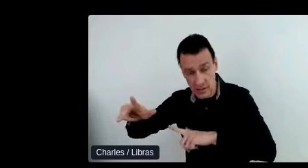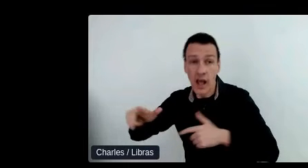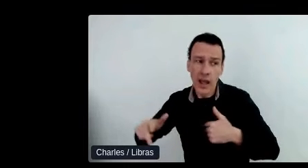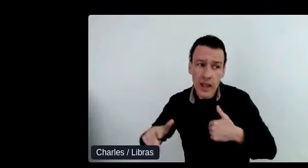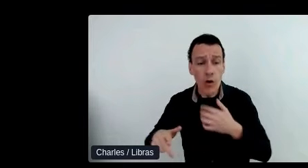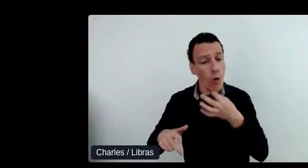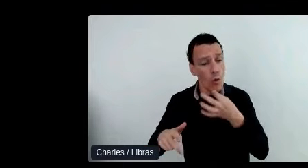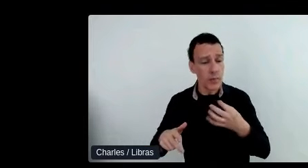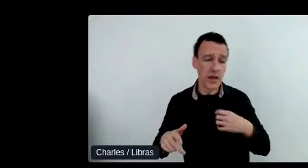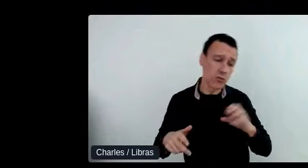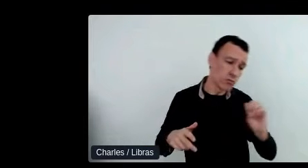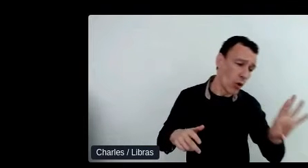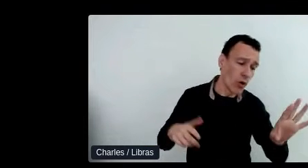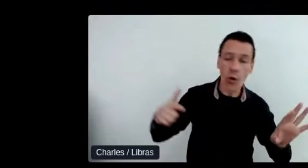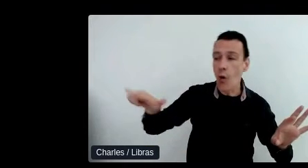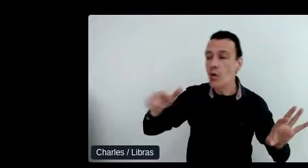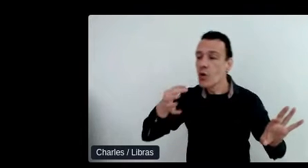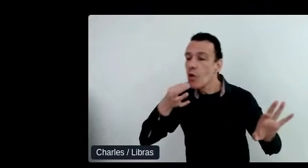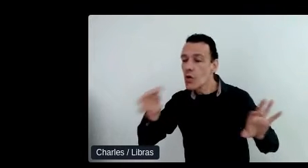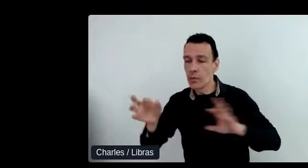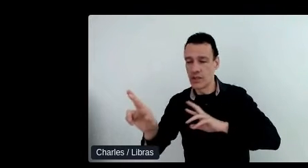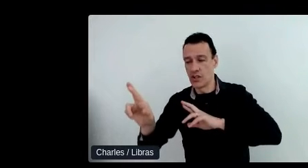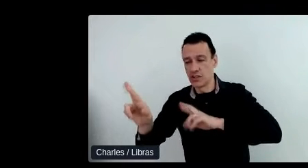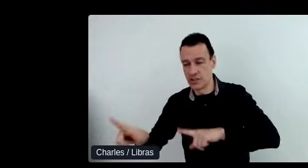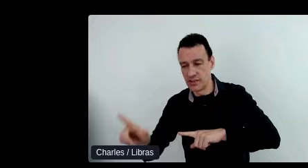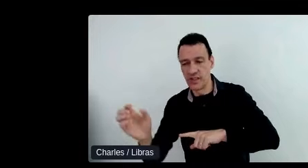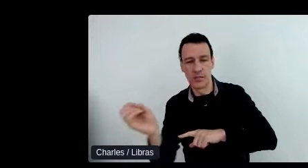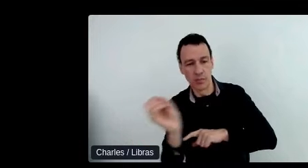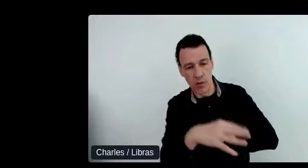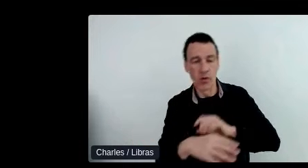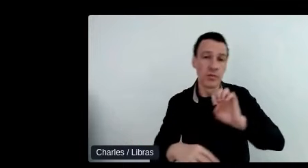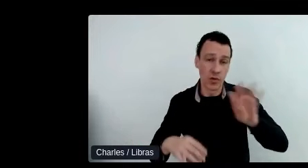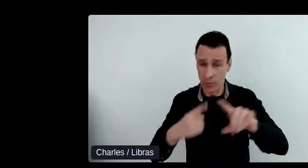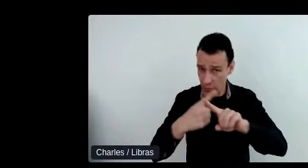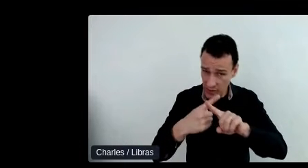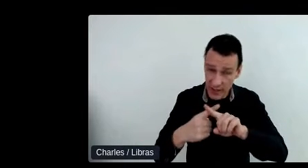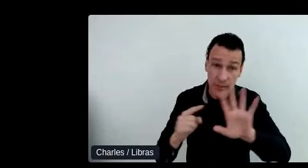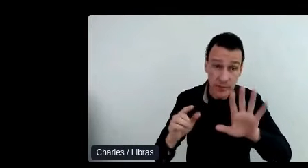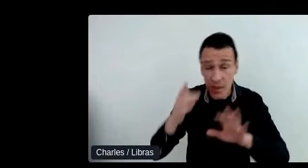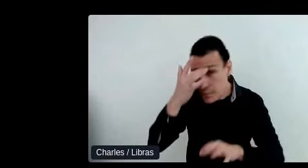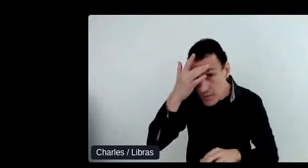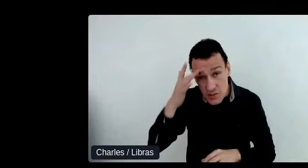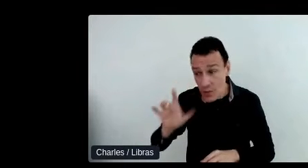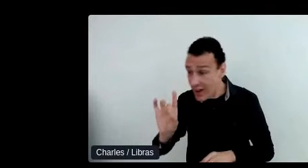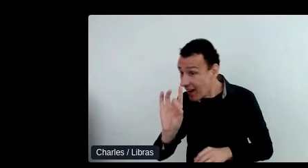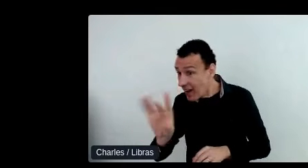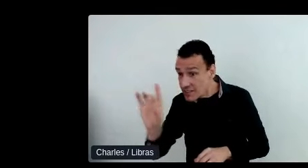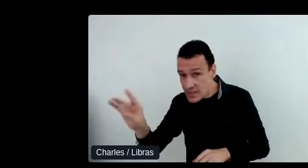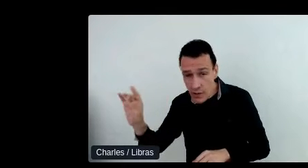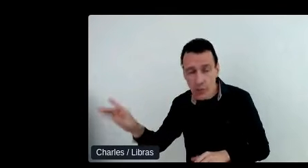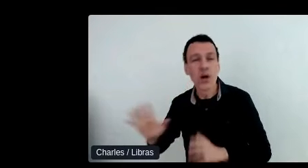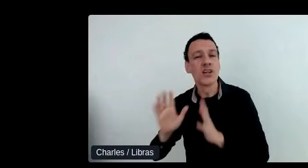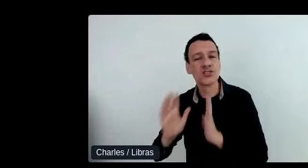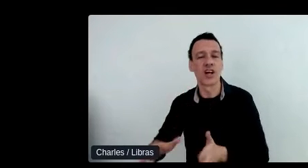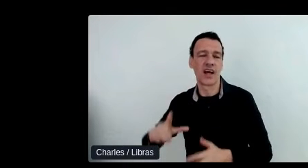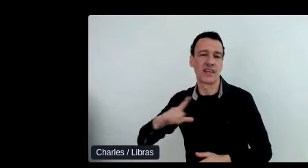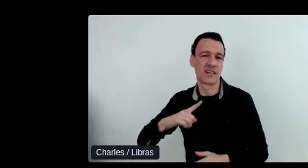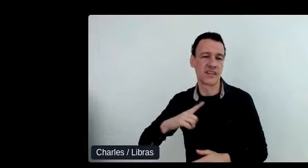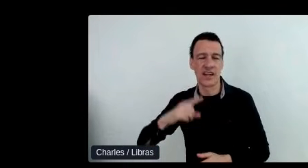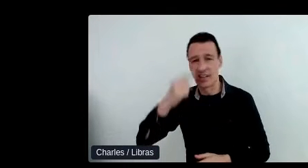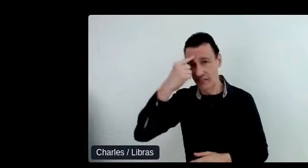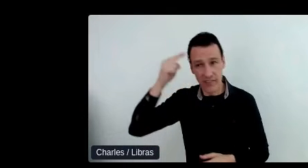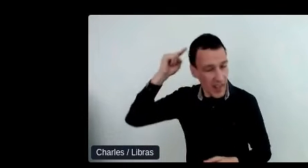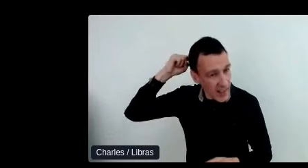vive, por criação, etc. Ela carrega estereótipos, ela carrega preconceitos, ela